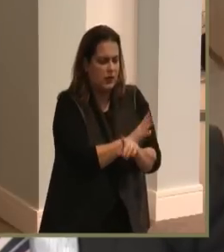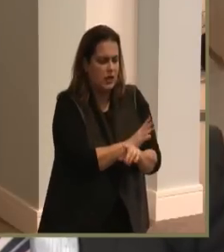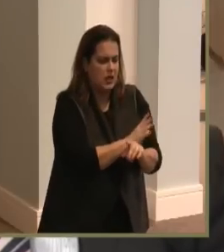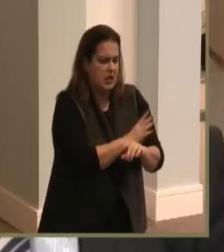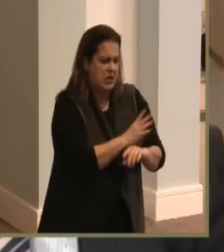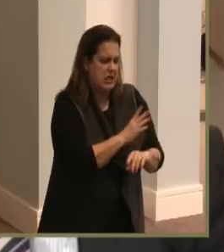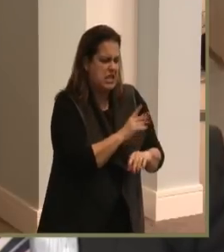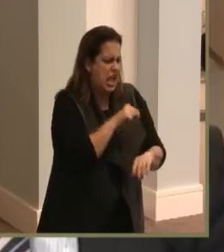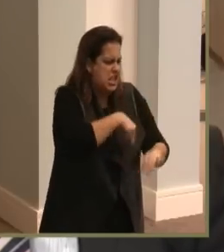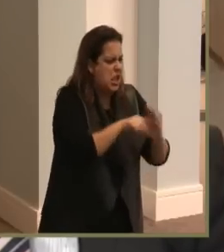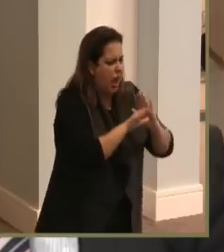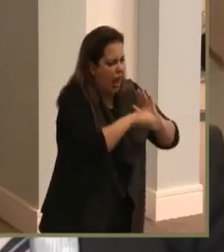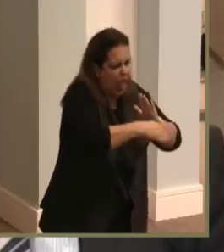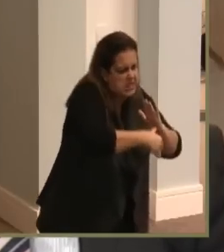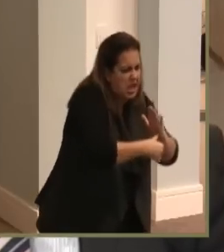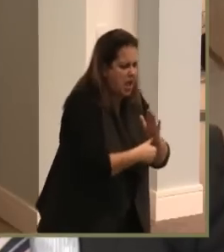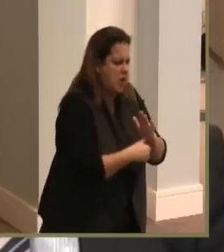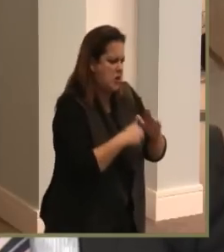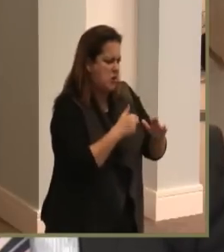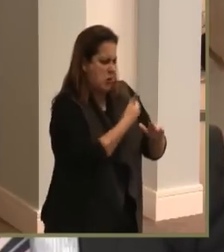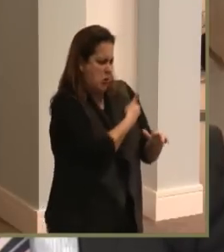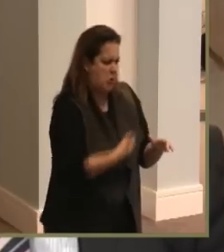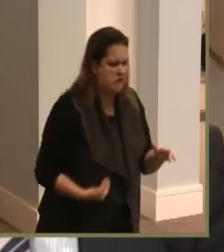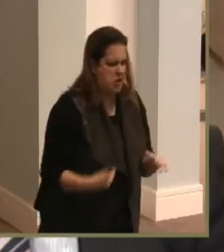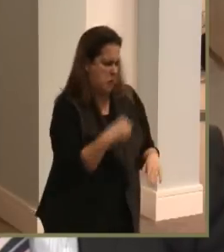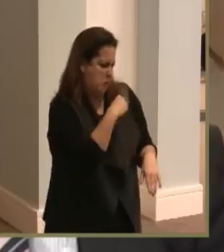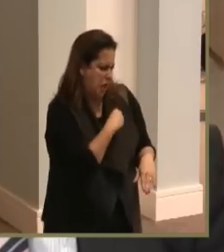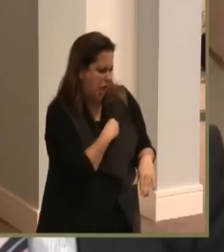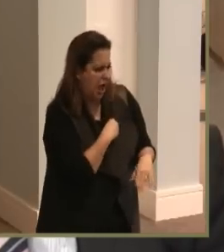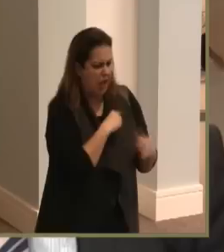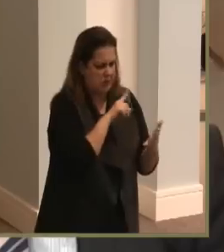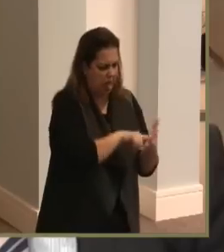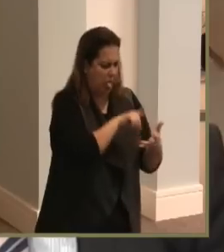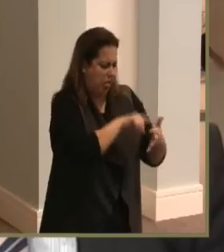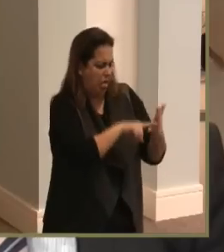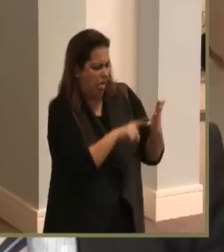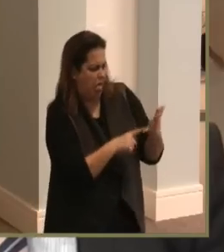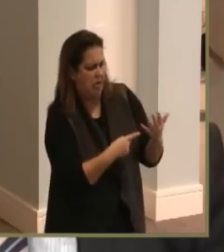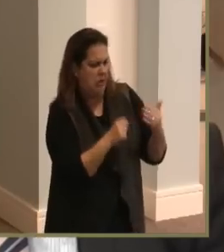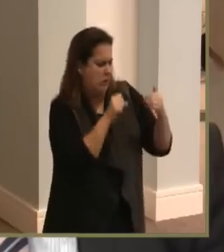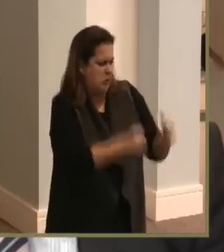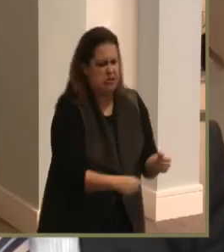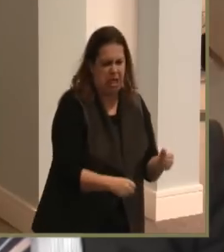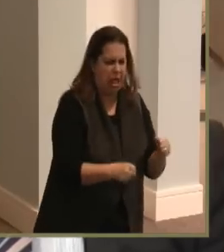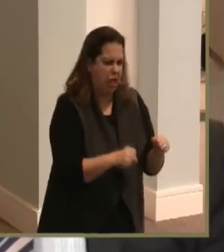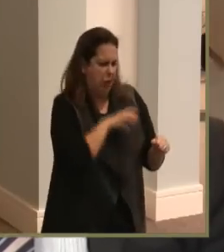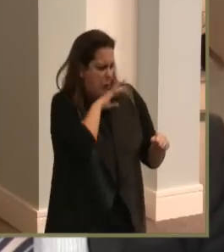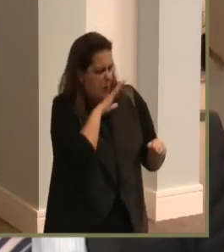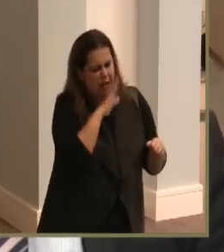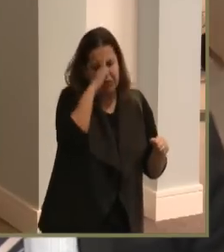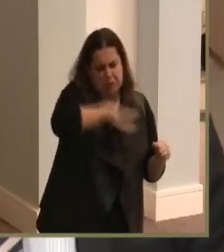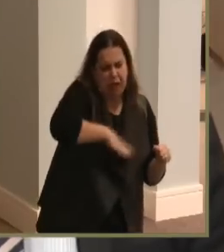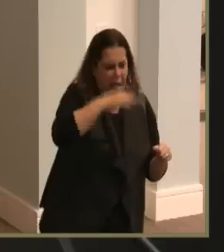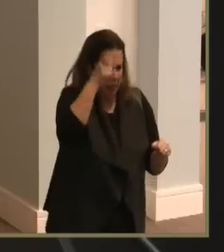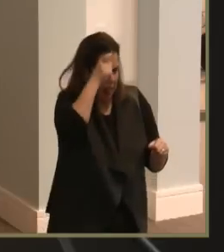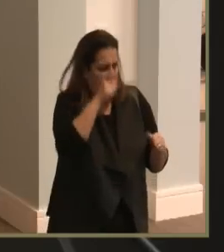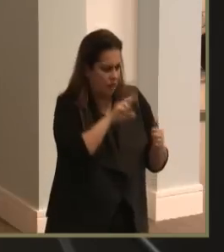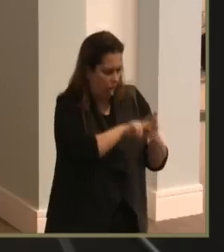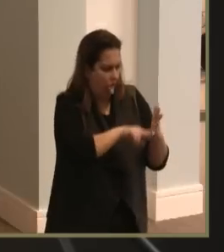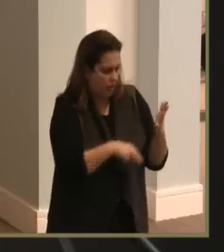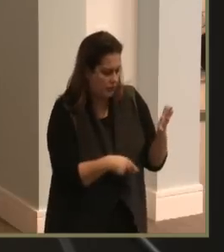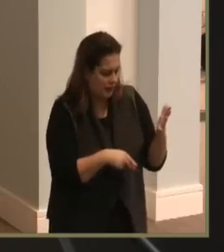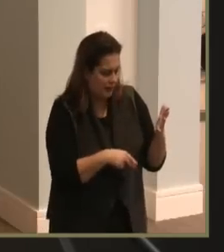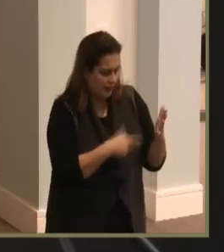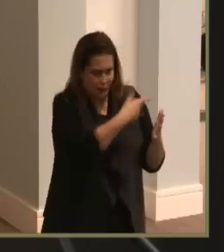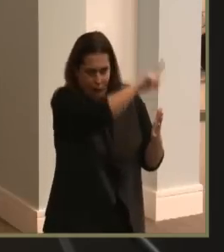capital corrupta, uma capital pecaminosa, uma capital tomada pelo poder maligno de tantas coisas que